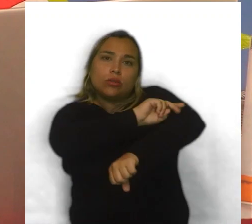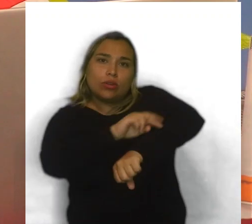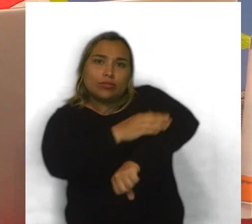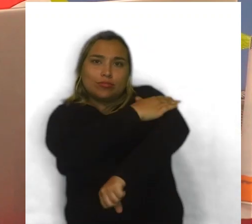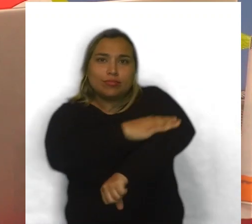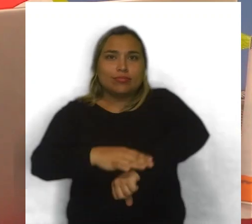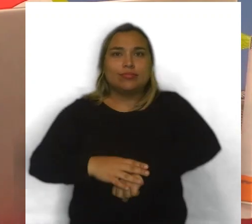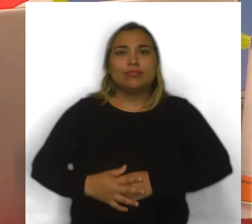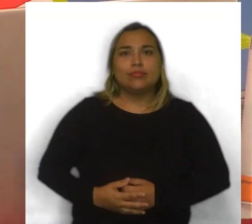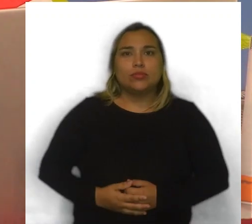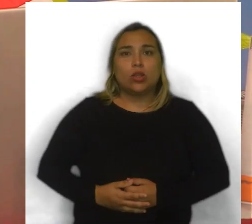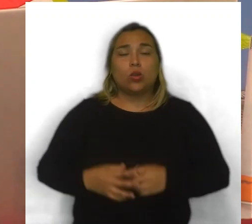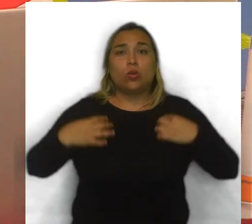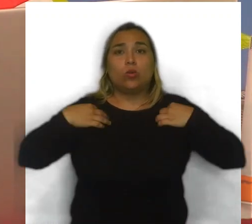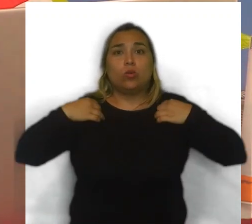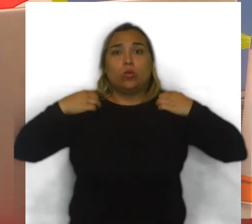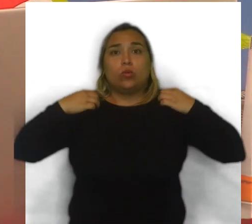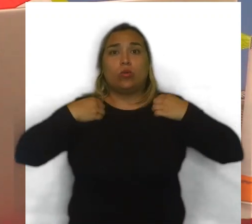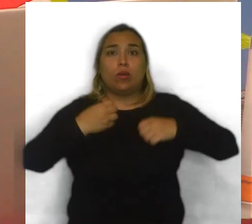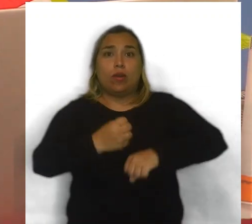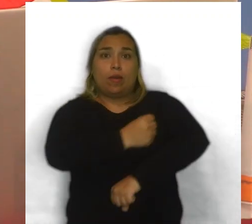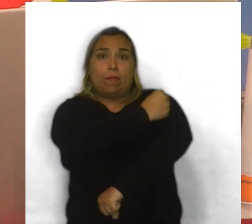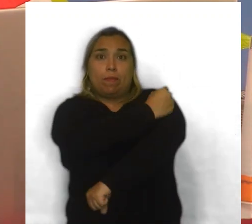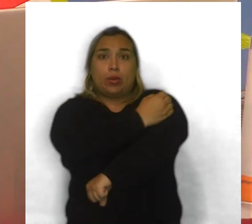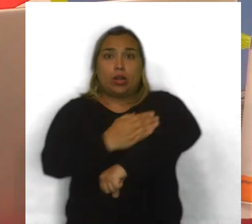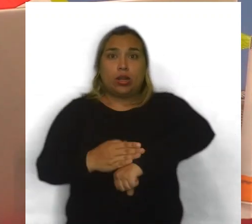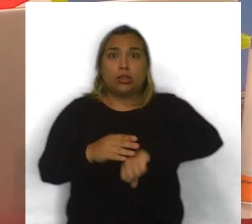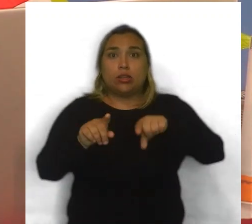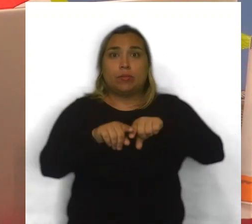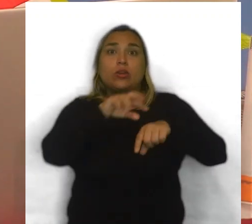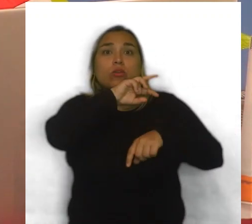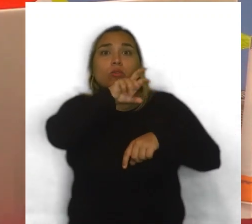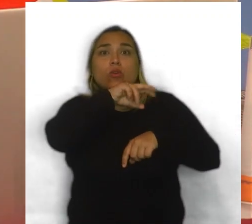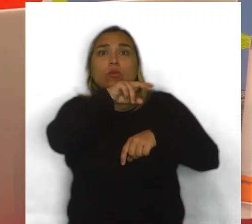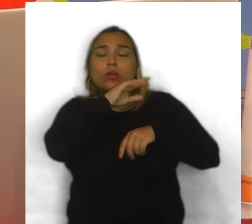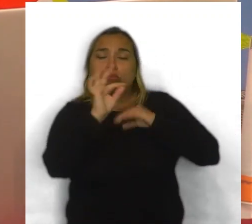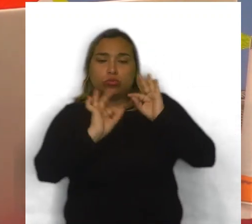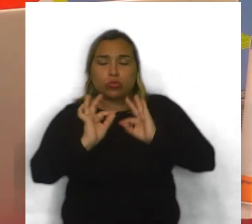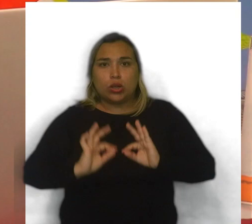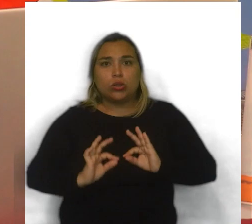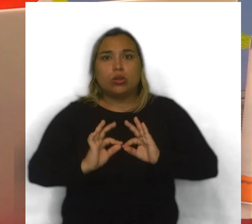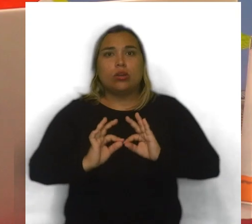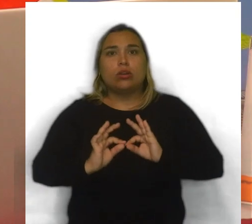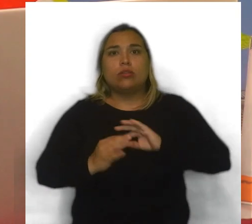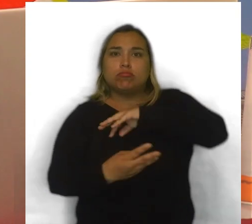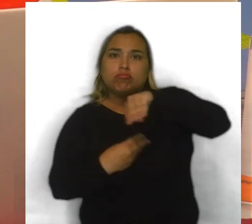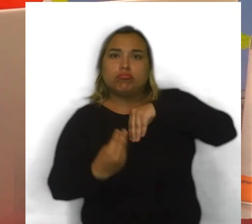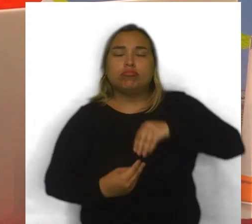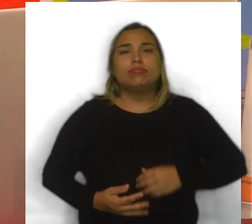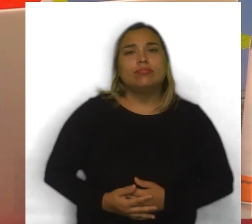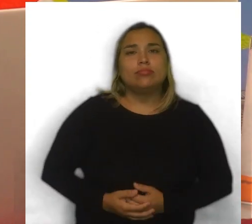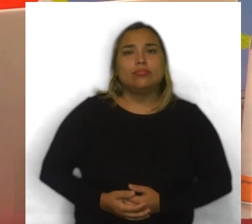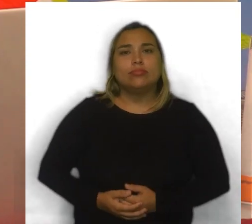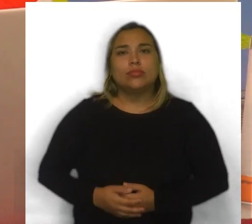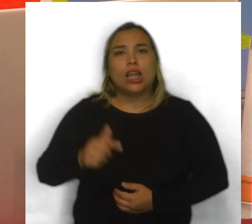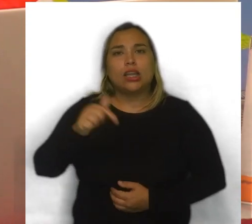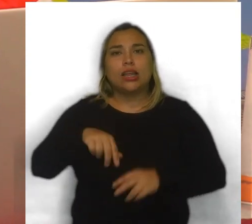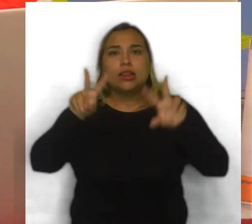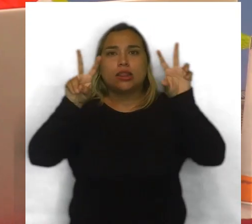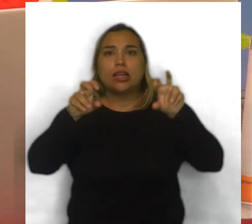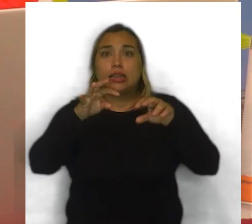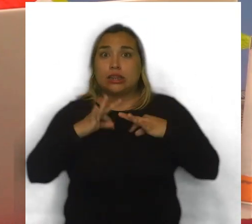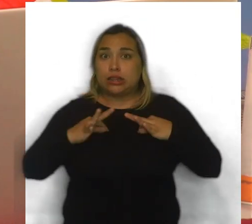braços. Estou vestindo uma blusa branca com estampa de cobra coral e búzios. Neste episódio vamos compartilhar algumas